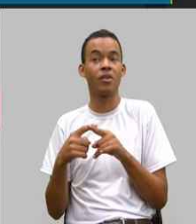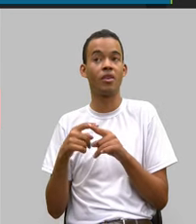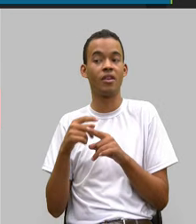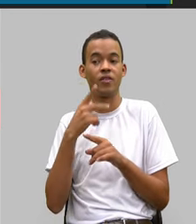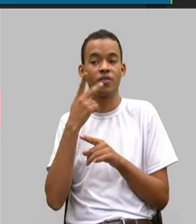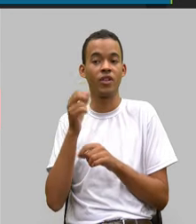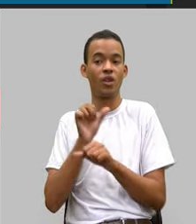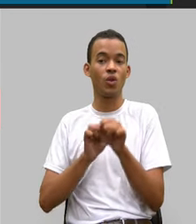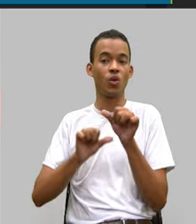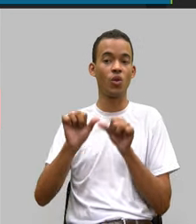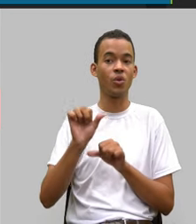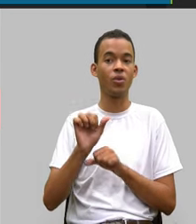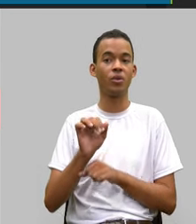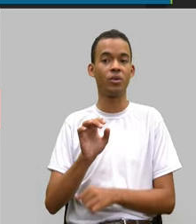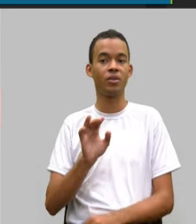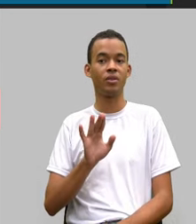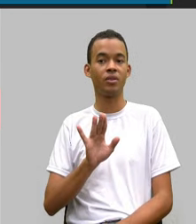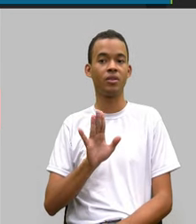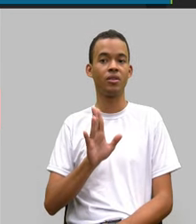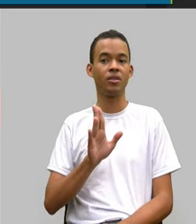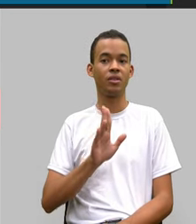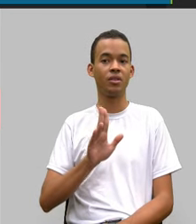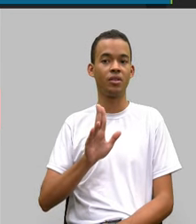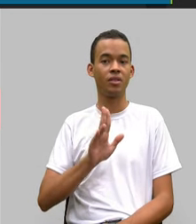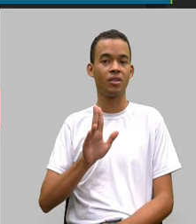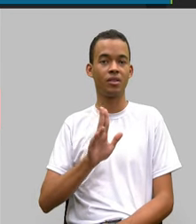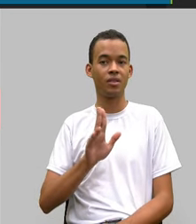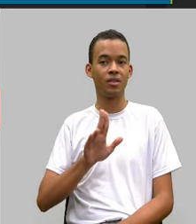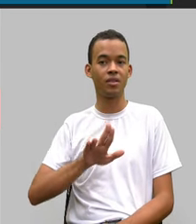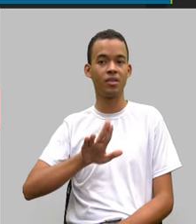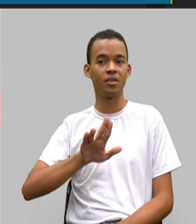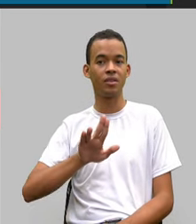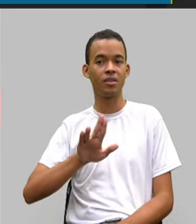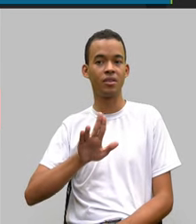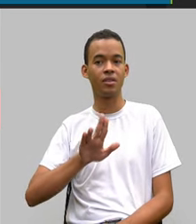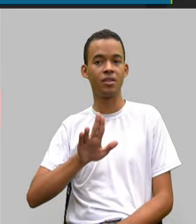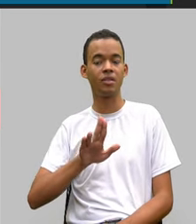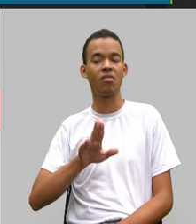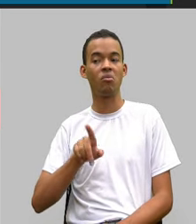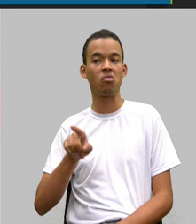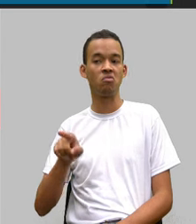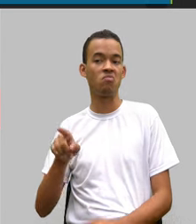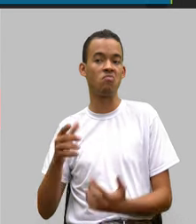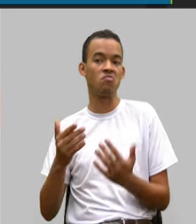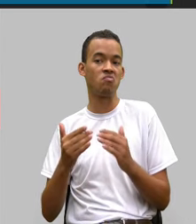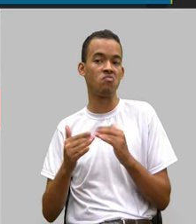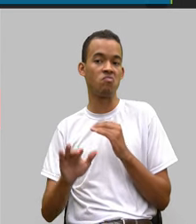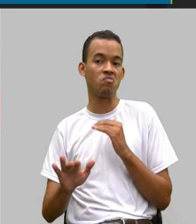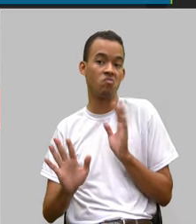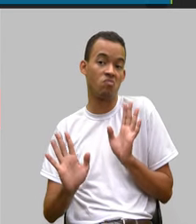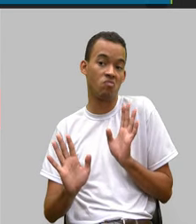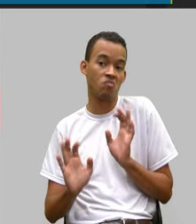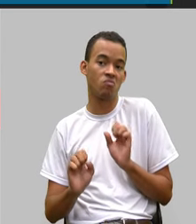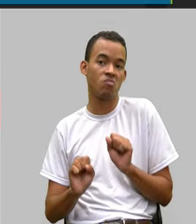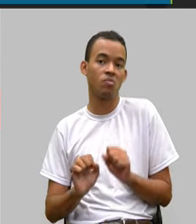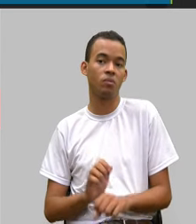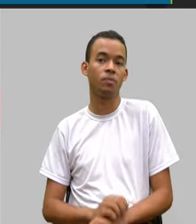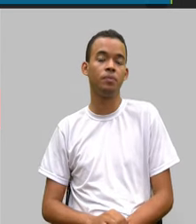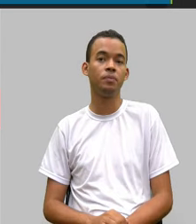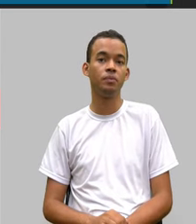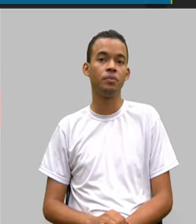com a Indústria Farmacêutica com um Lobby da Indústria Farmacêutica a endocrinologia já